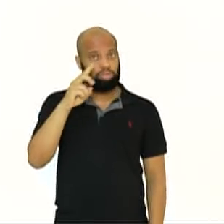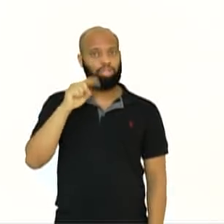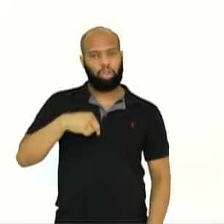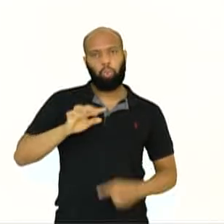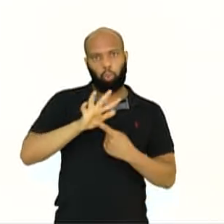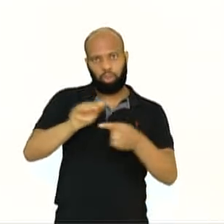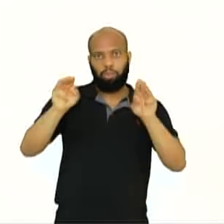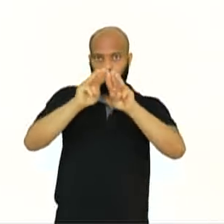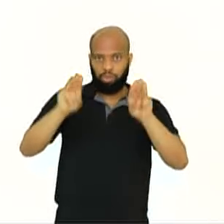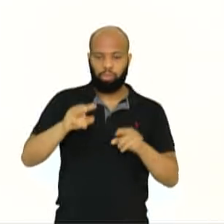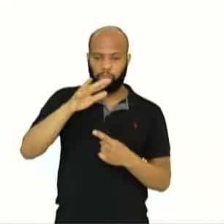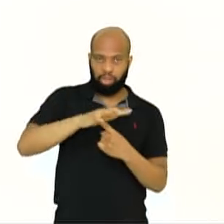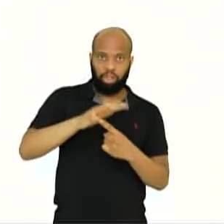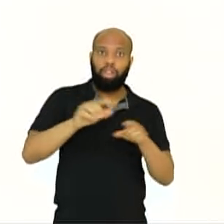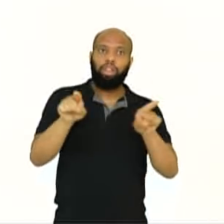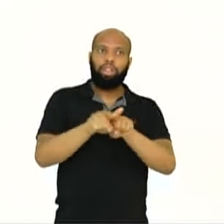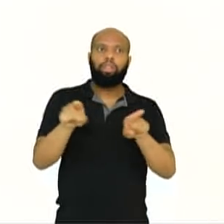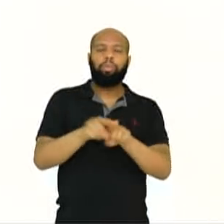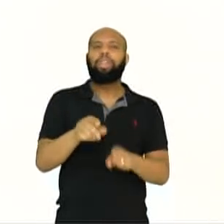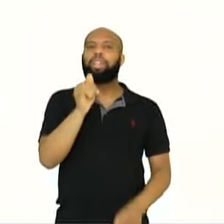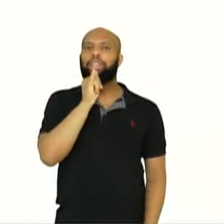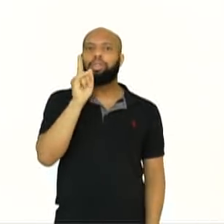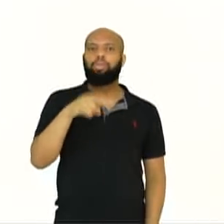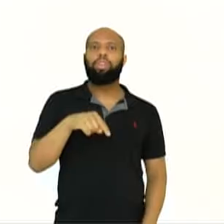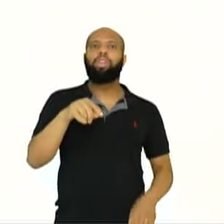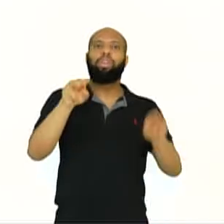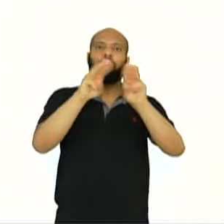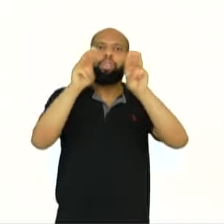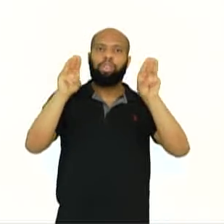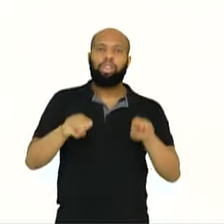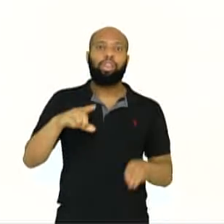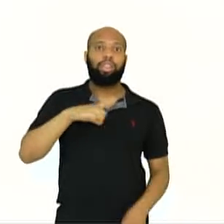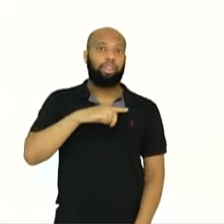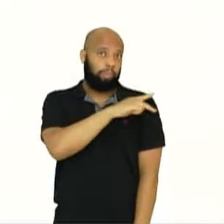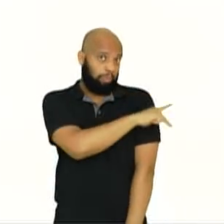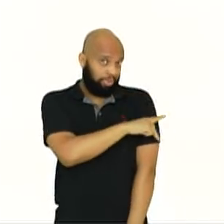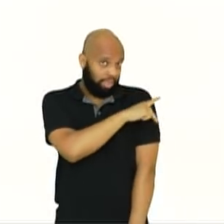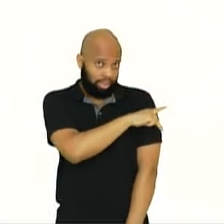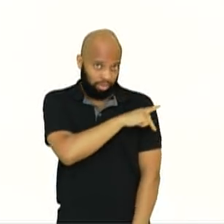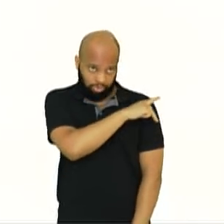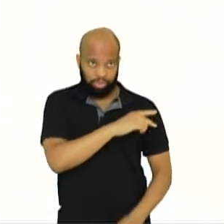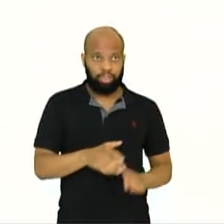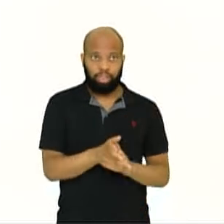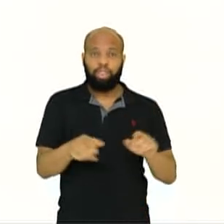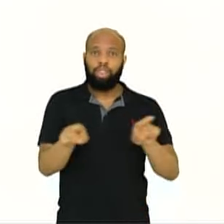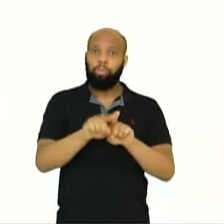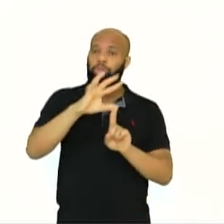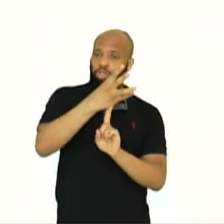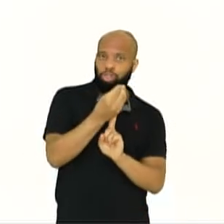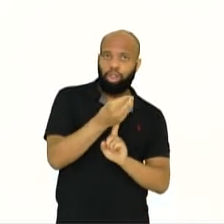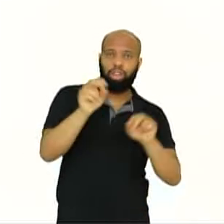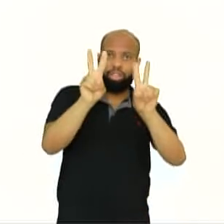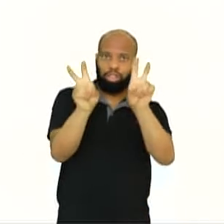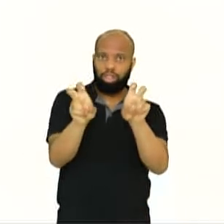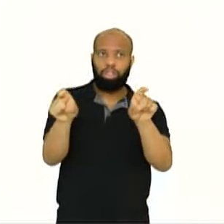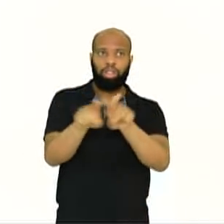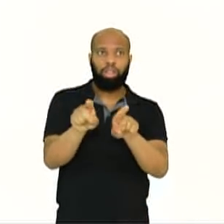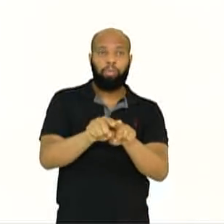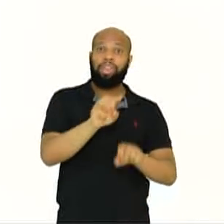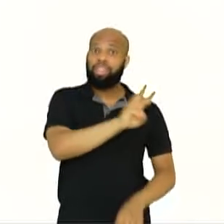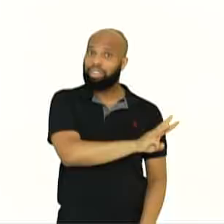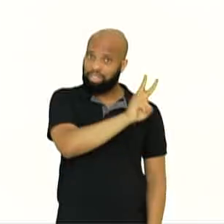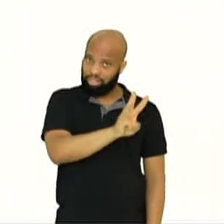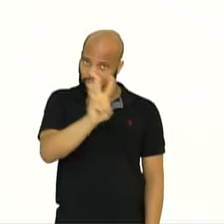Museu Paranaense, arqueológico, podemos pensar no Museu Natural lá do Piauí, da Serra da Capivara, de arte, temático, web museus e